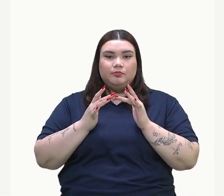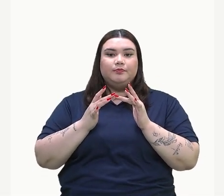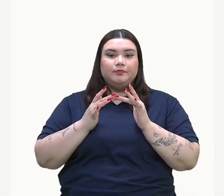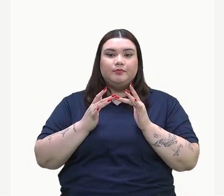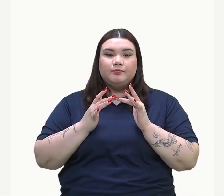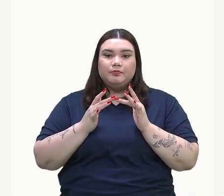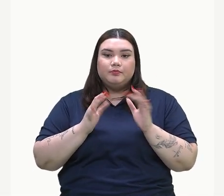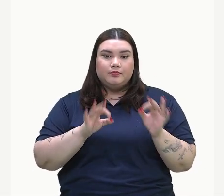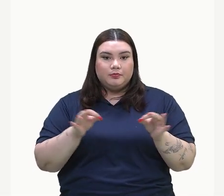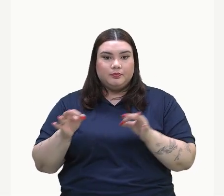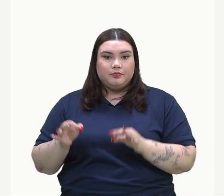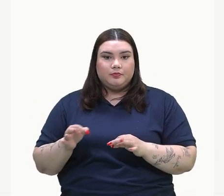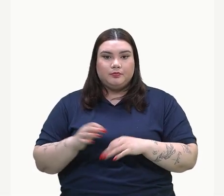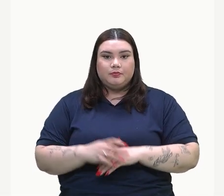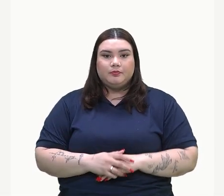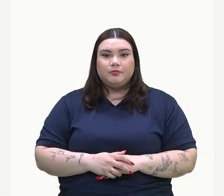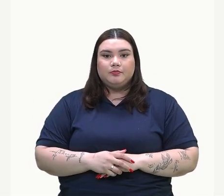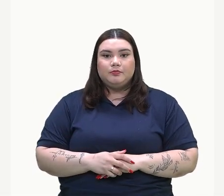Bolívia.